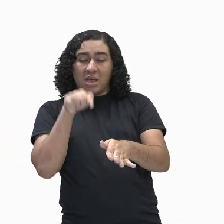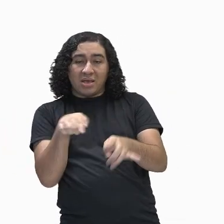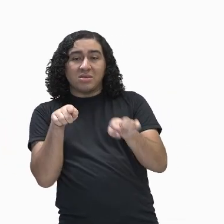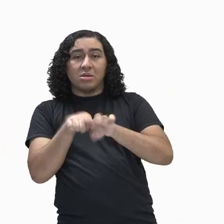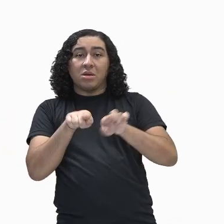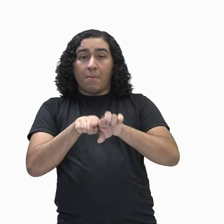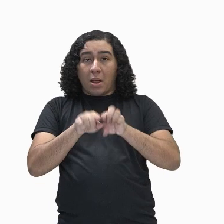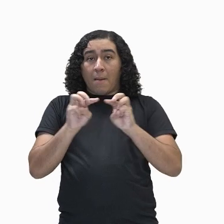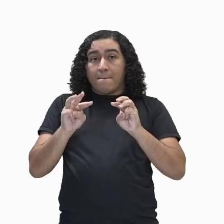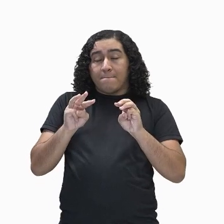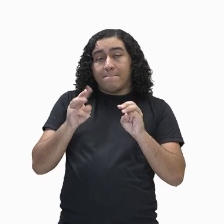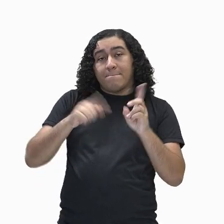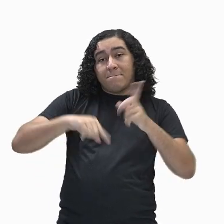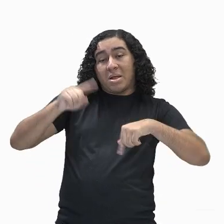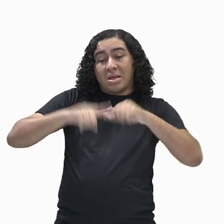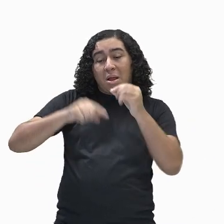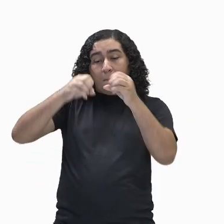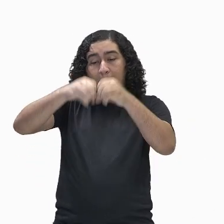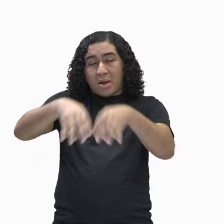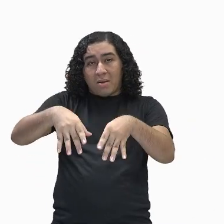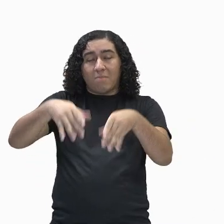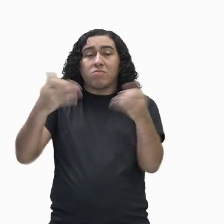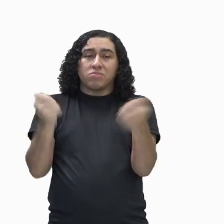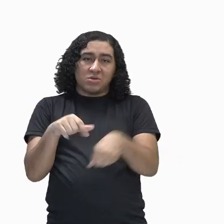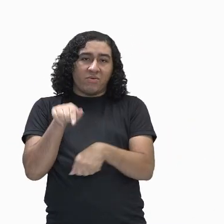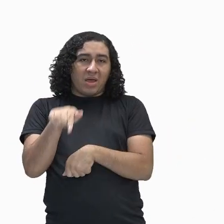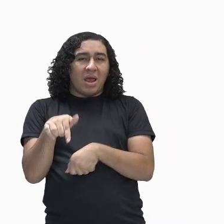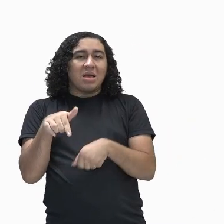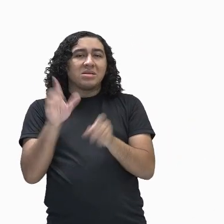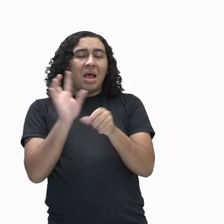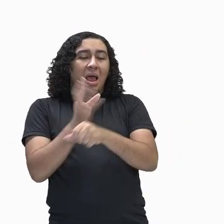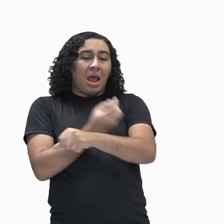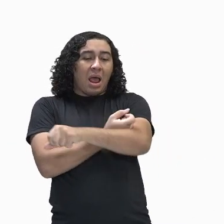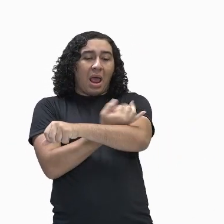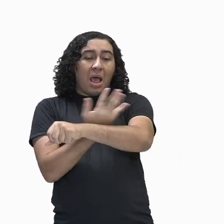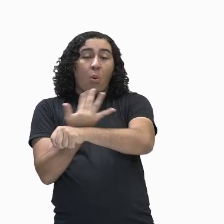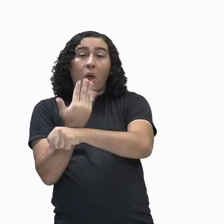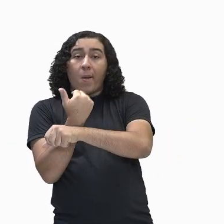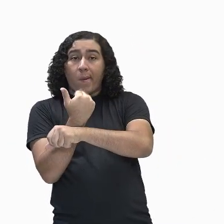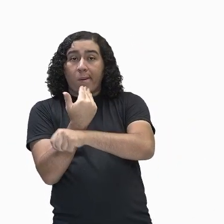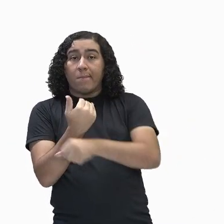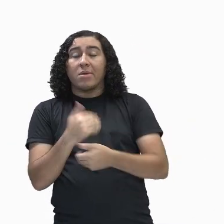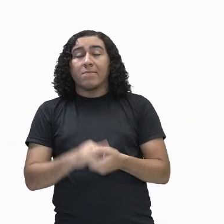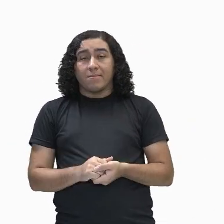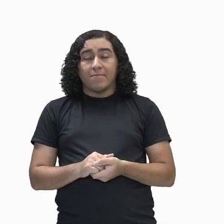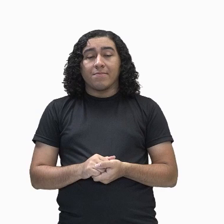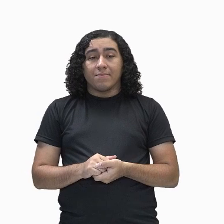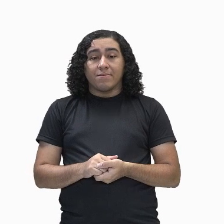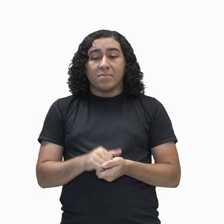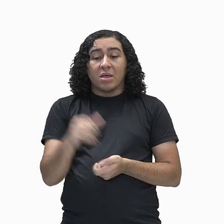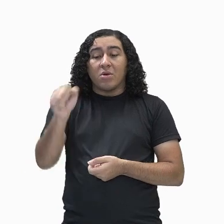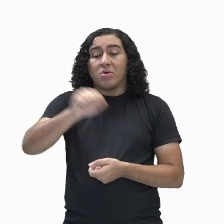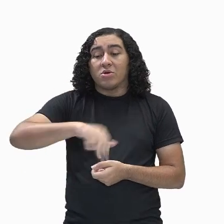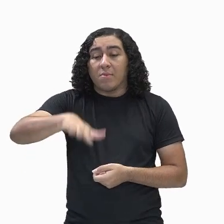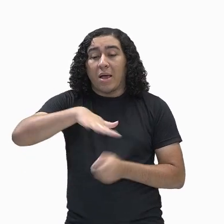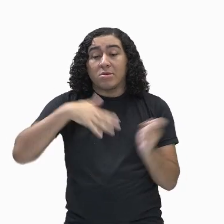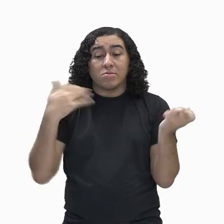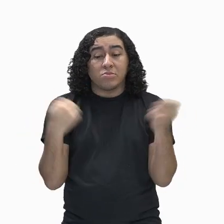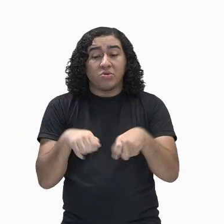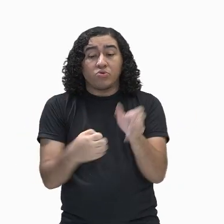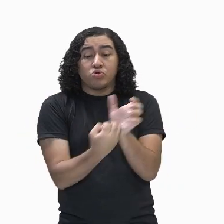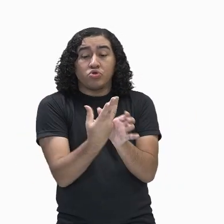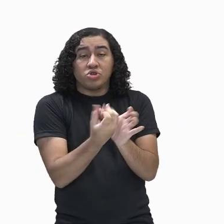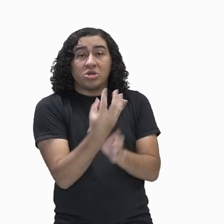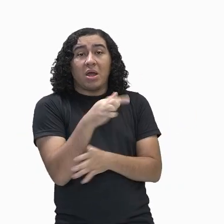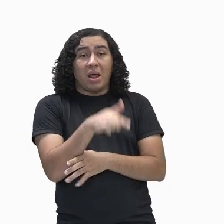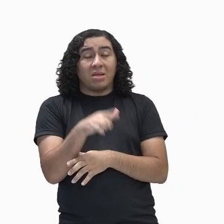matéria orgânica que foi despejada ali serve de alimento para elas. Elas estão em busca de nutrientes. E como o ambiente está favorável para elas, elas vão